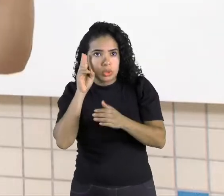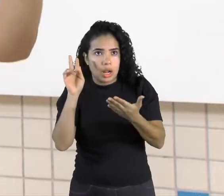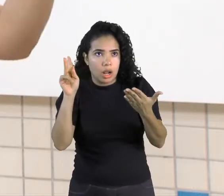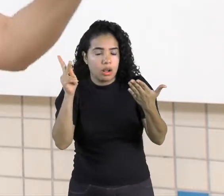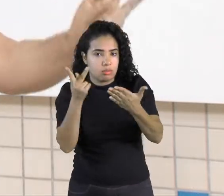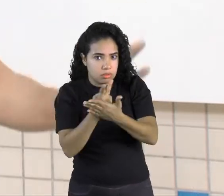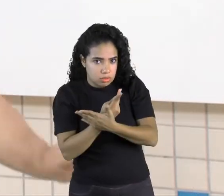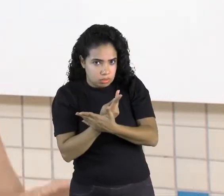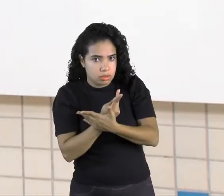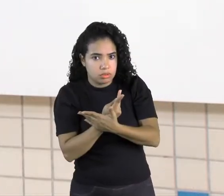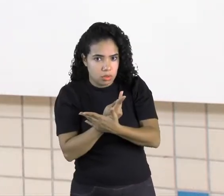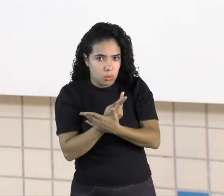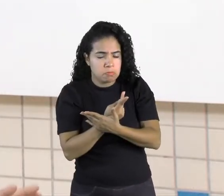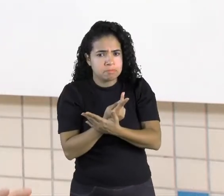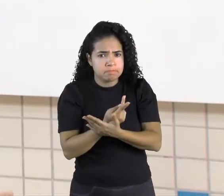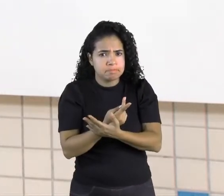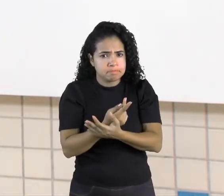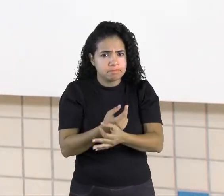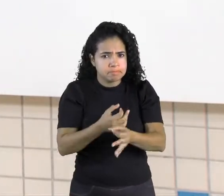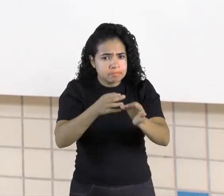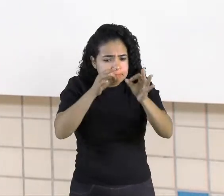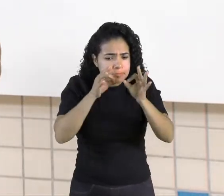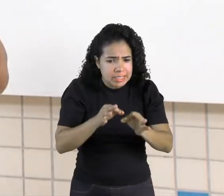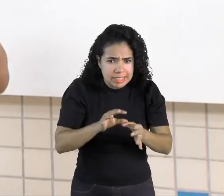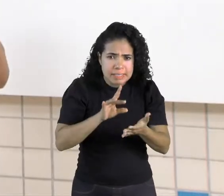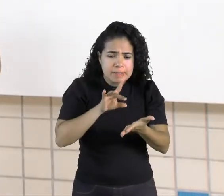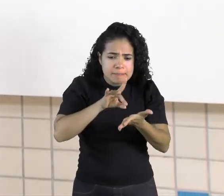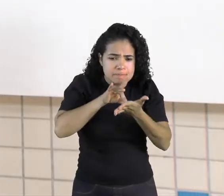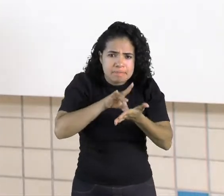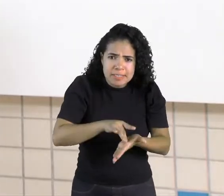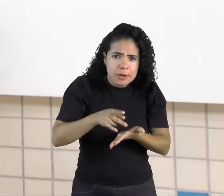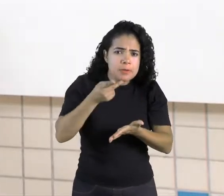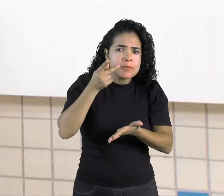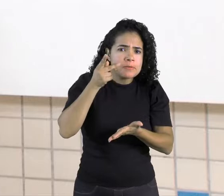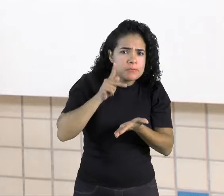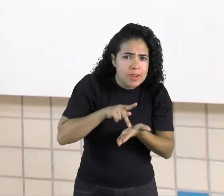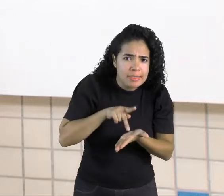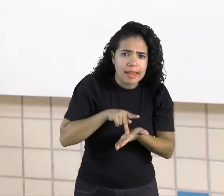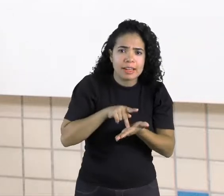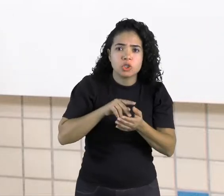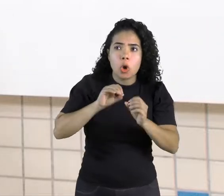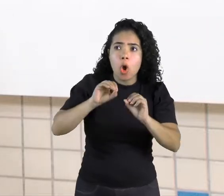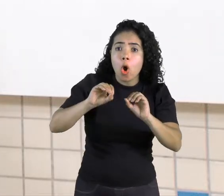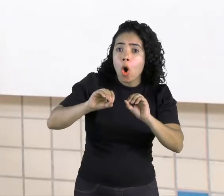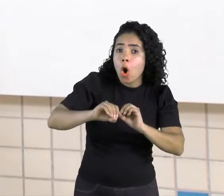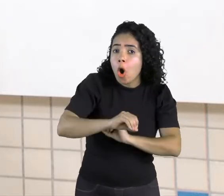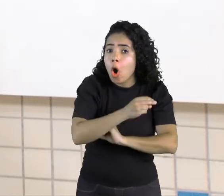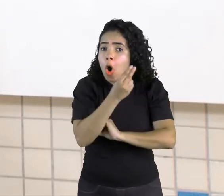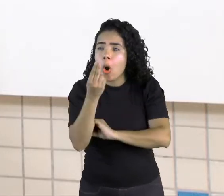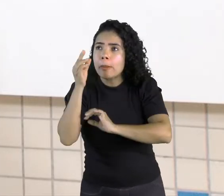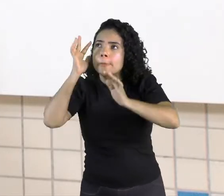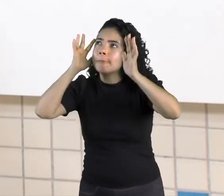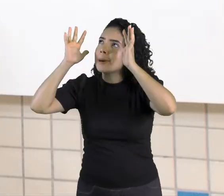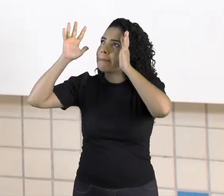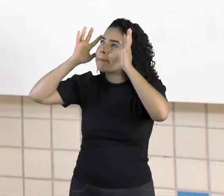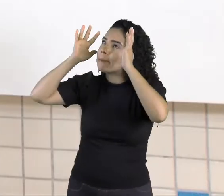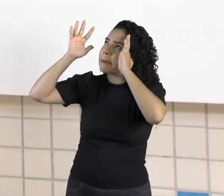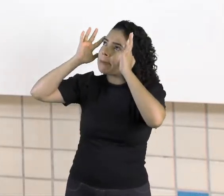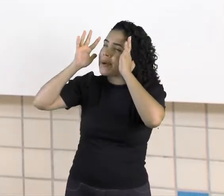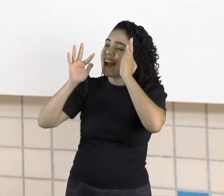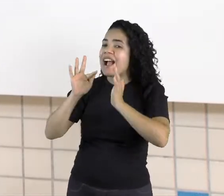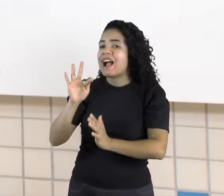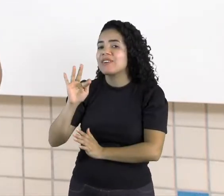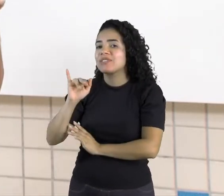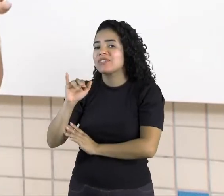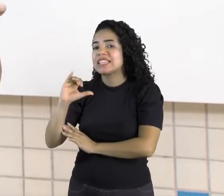aconteceu realmente ou uma história imaginada, né? Como